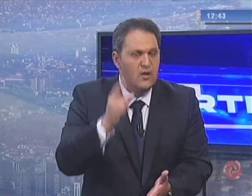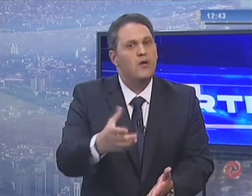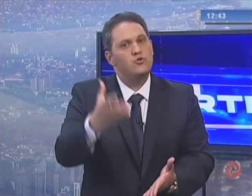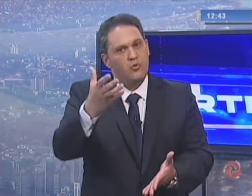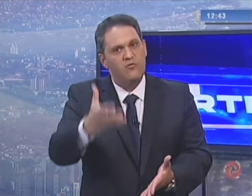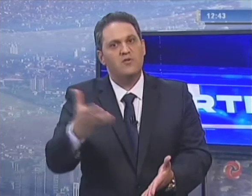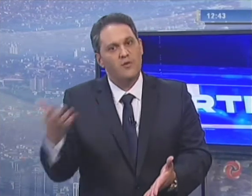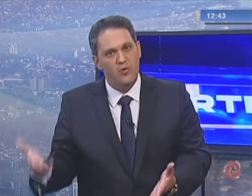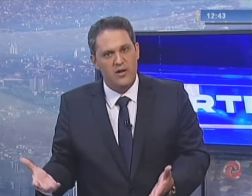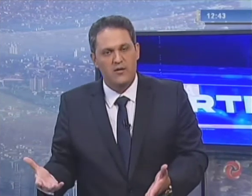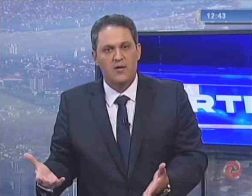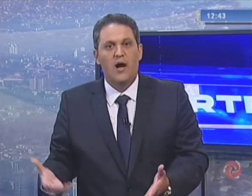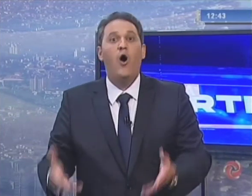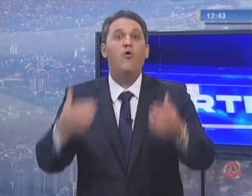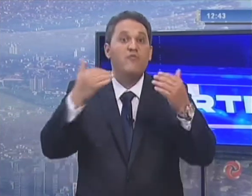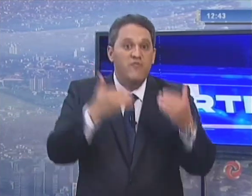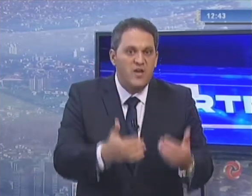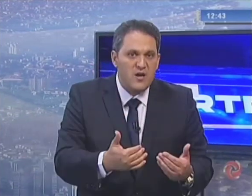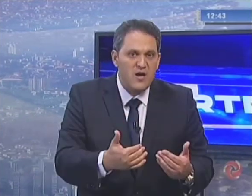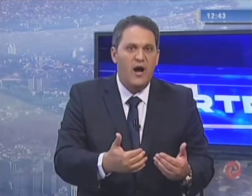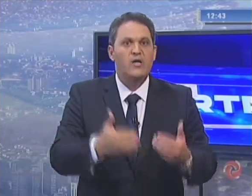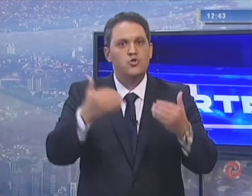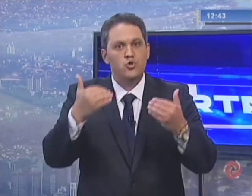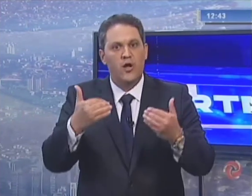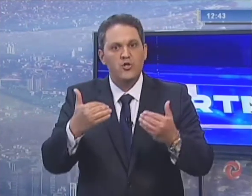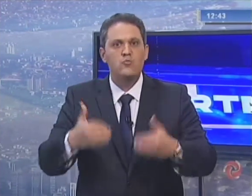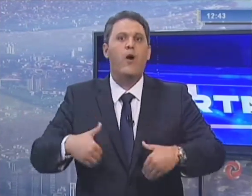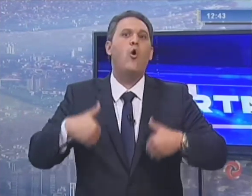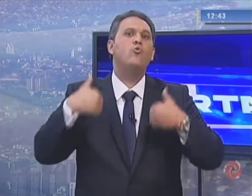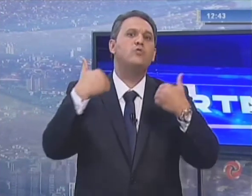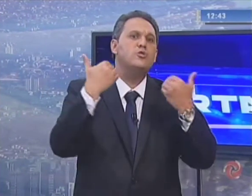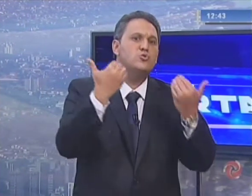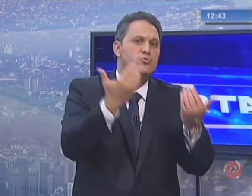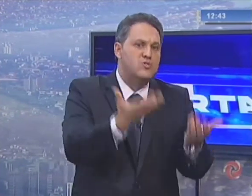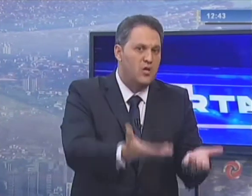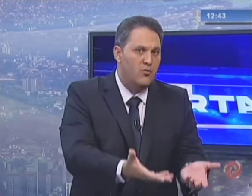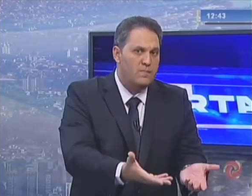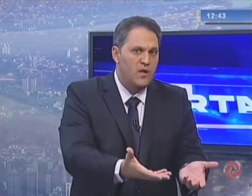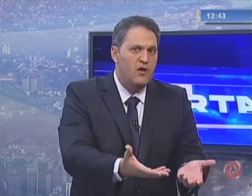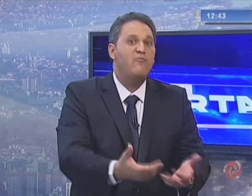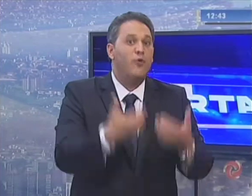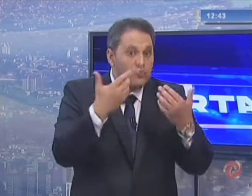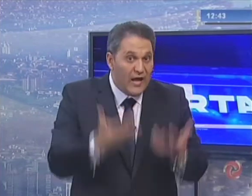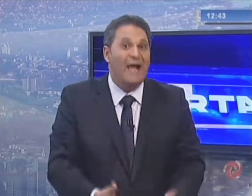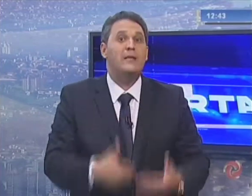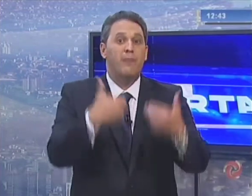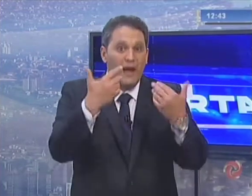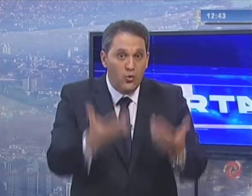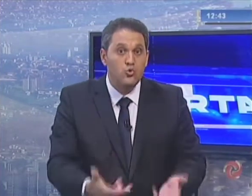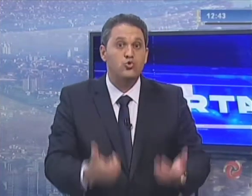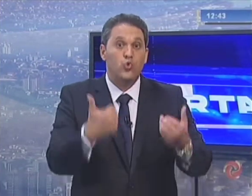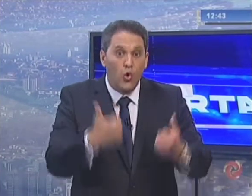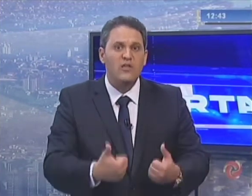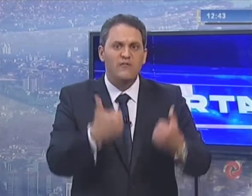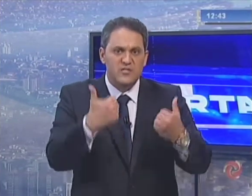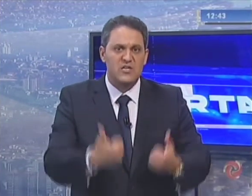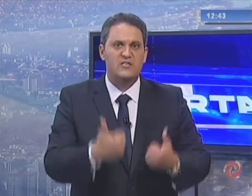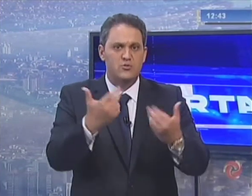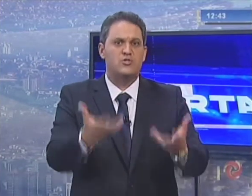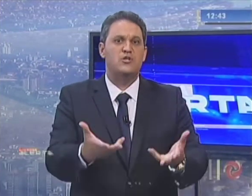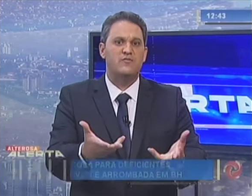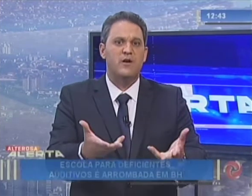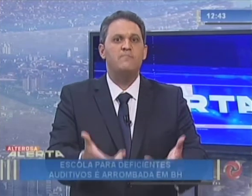eu te convido agora a ouvir a história de uma outra instituição voltada para alunos com